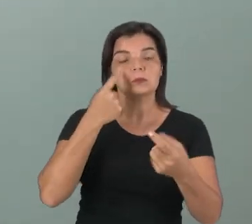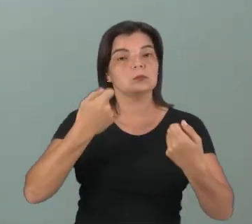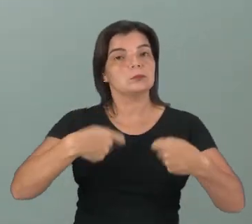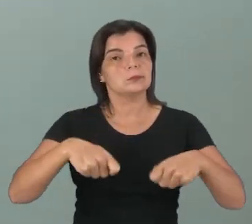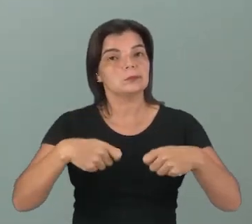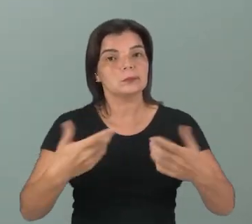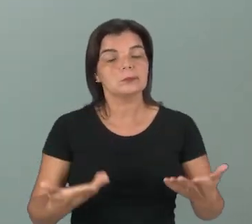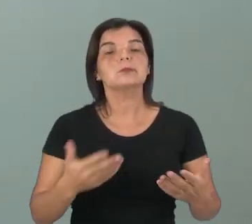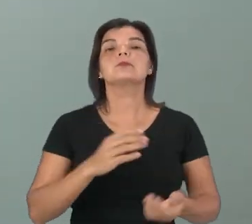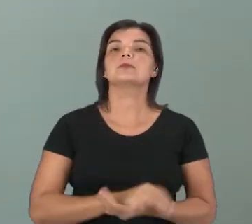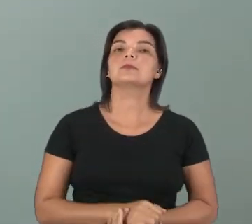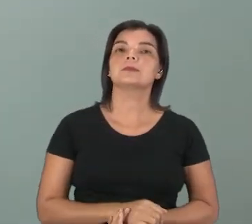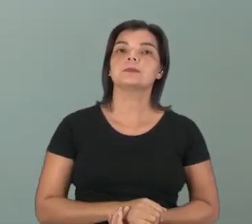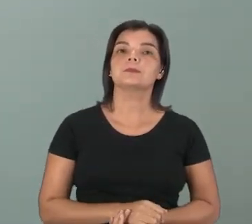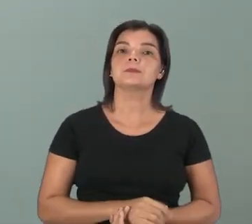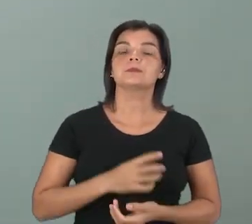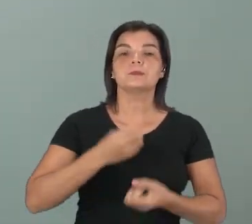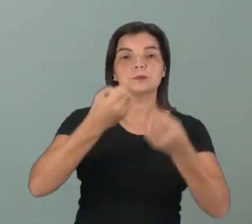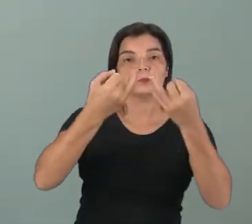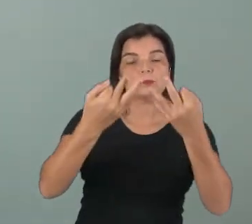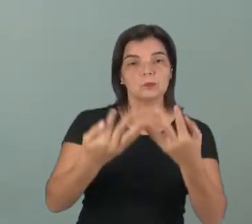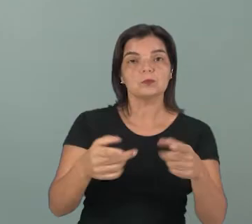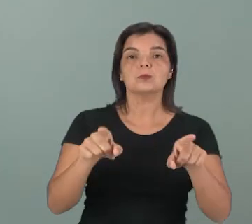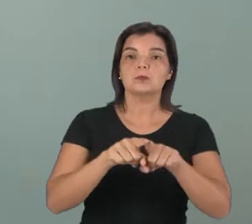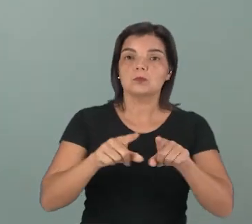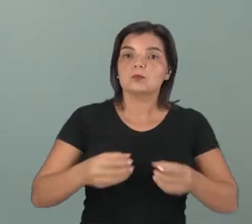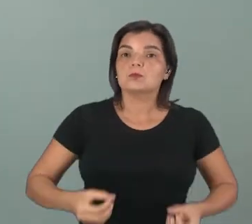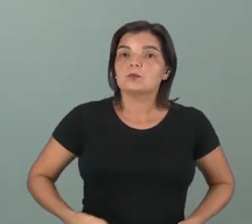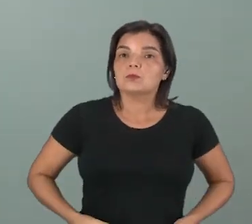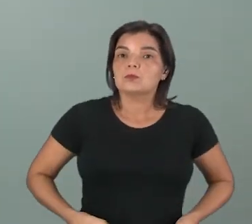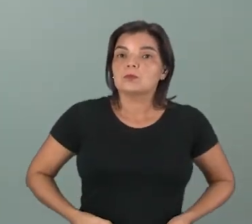suas necessidades. Quando a gente fala então dos